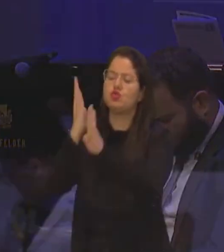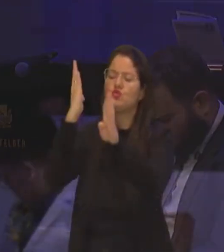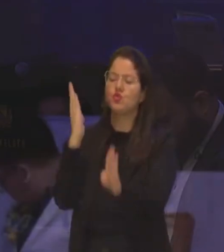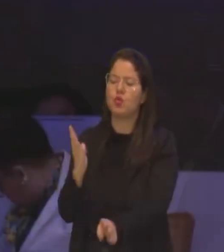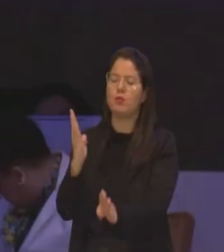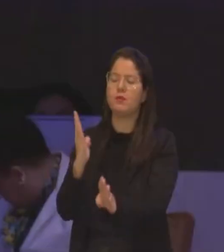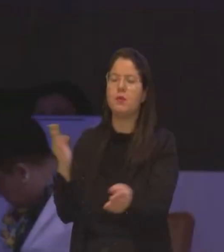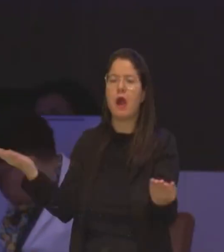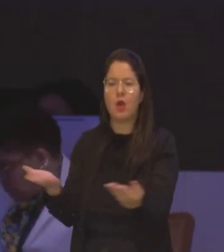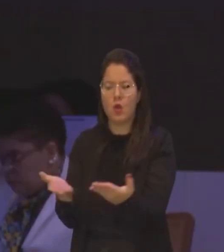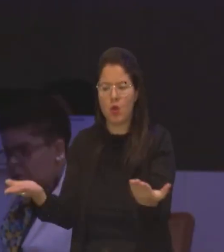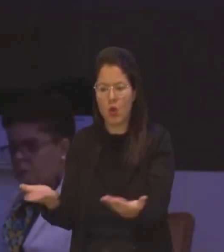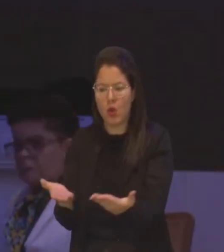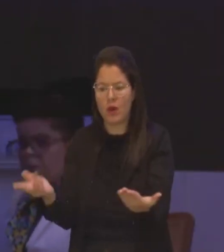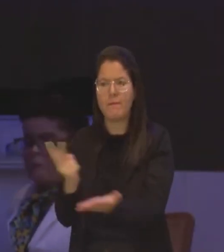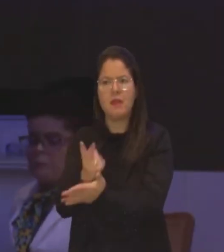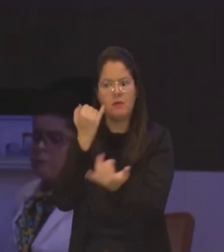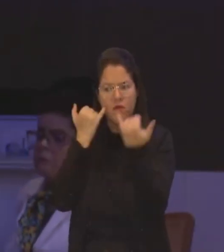tanta informação,